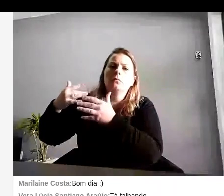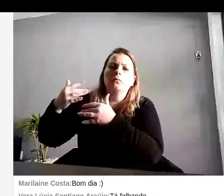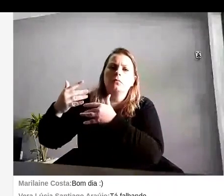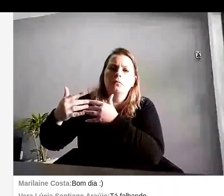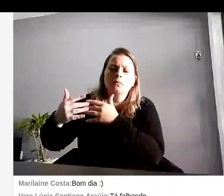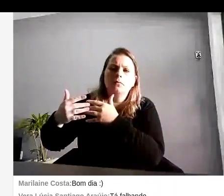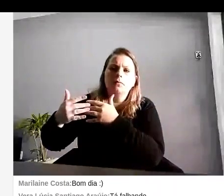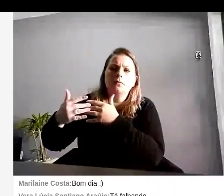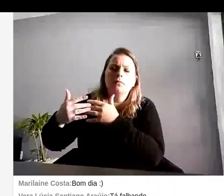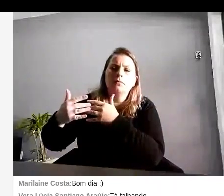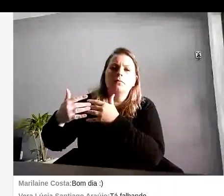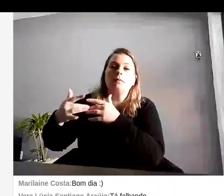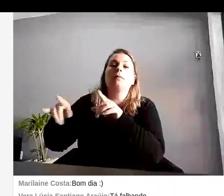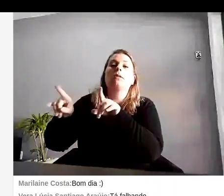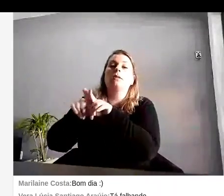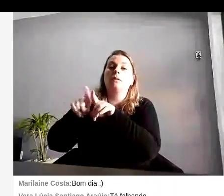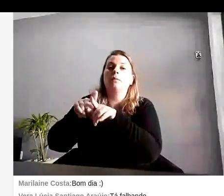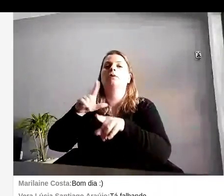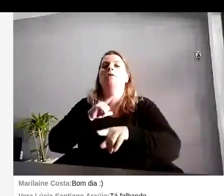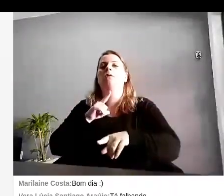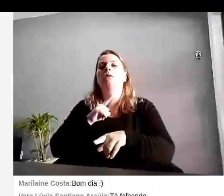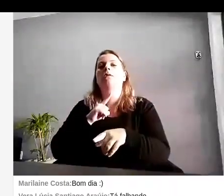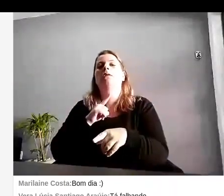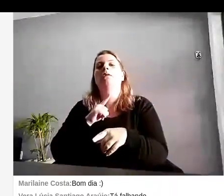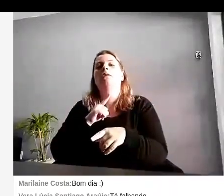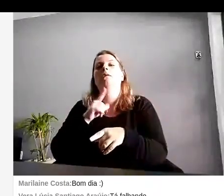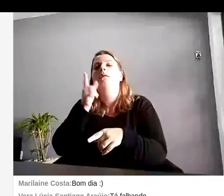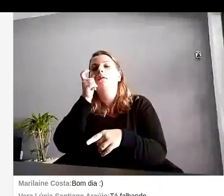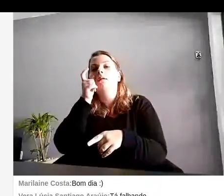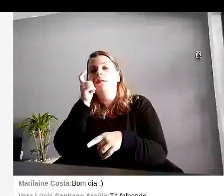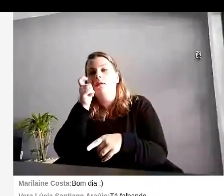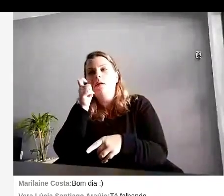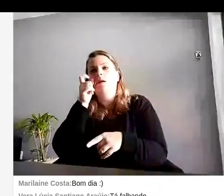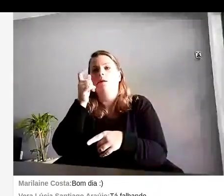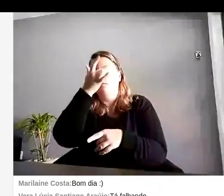também com o interesse das pessoas com deficiência visual,